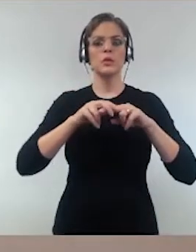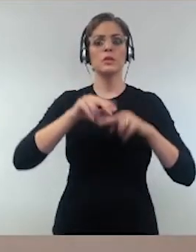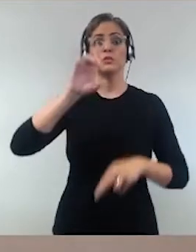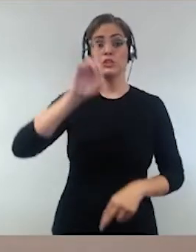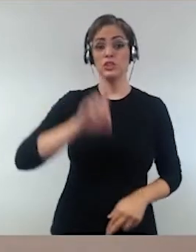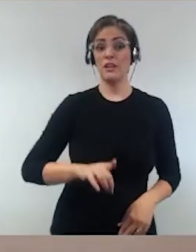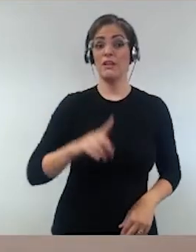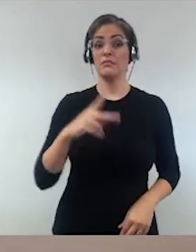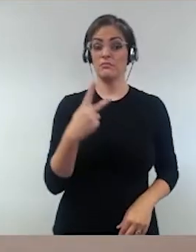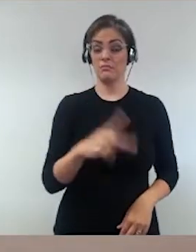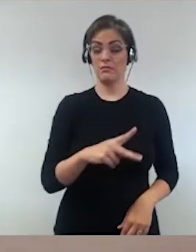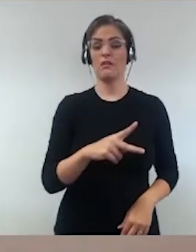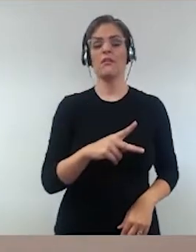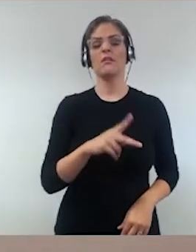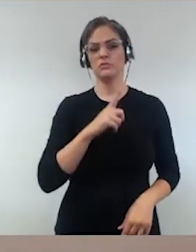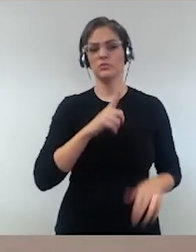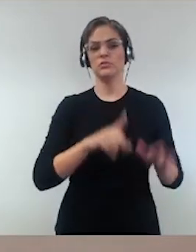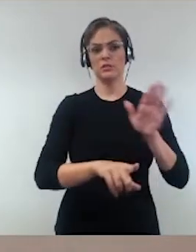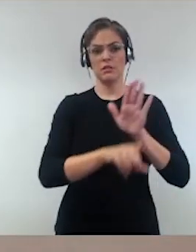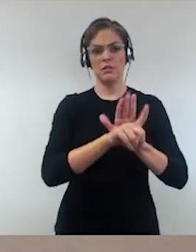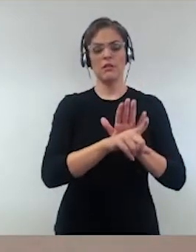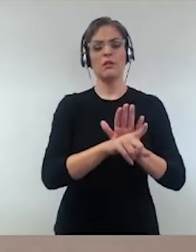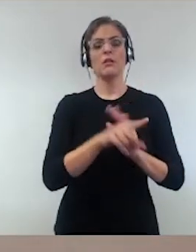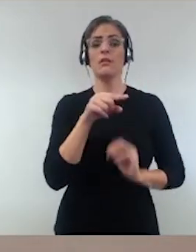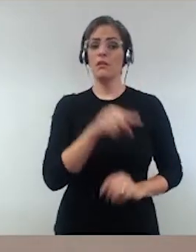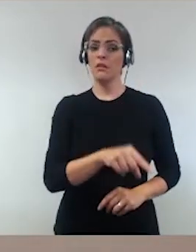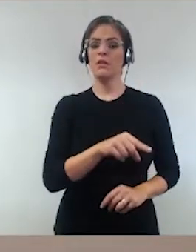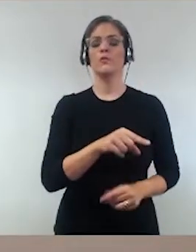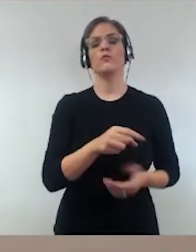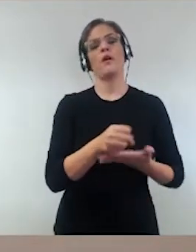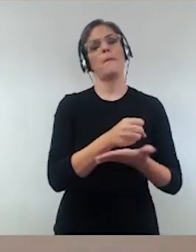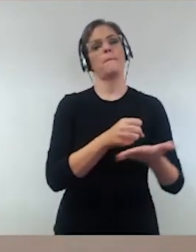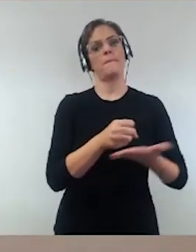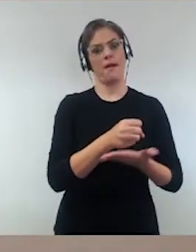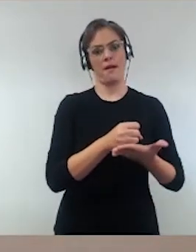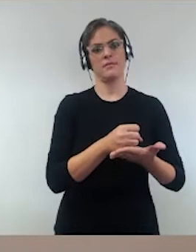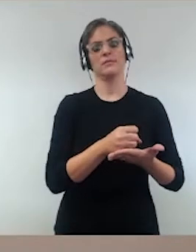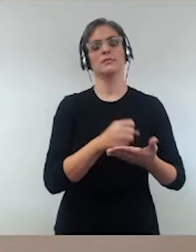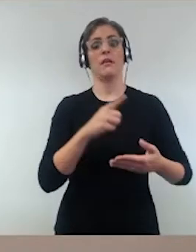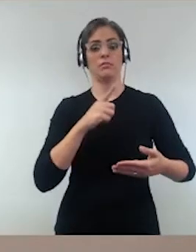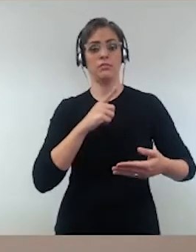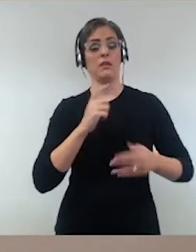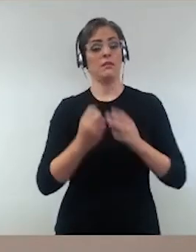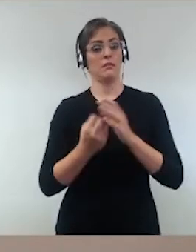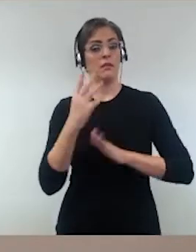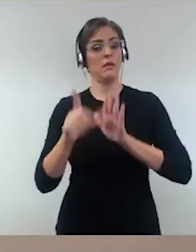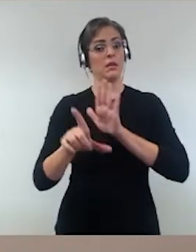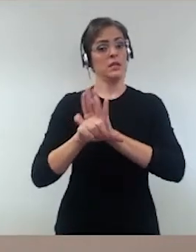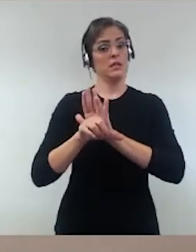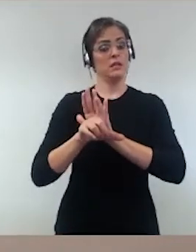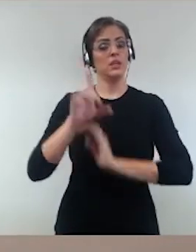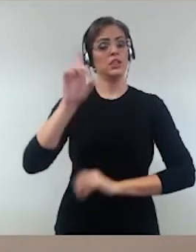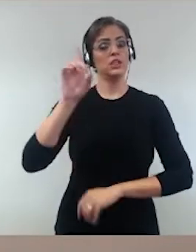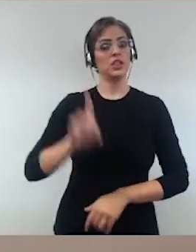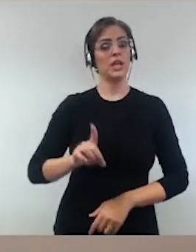personalidade, ele serviu para, a partir dele, se extrair um direito à privacidade, um direito à